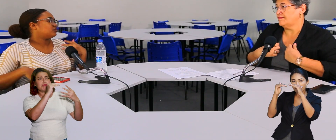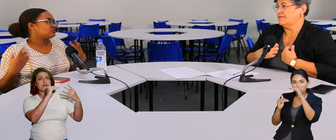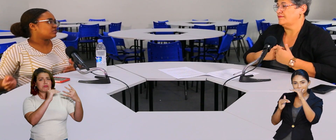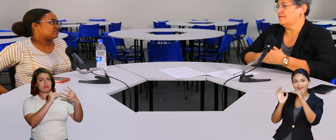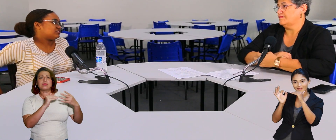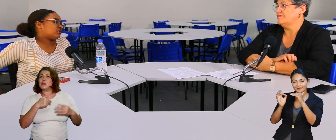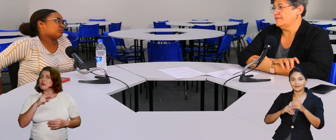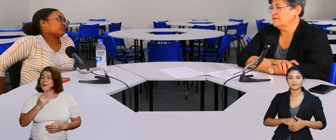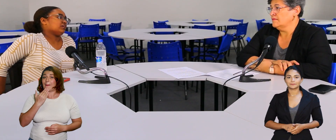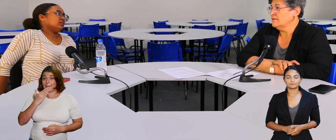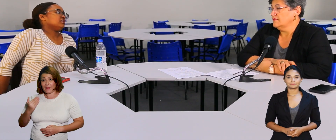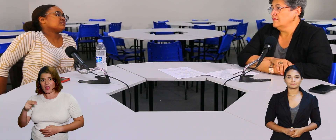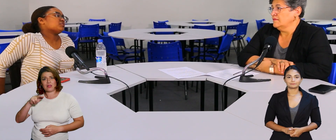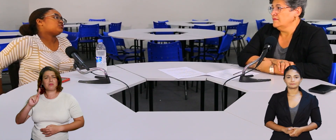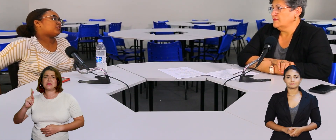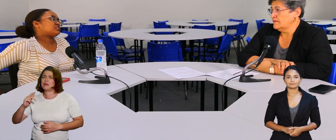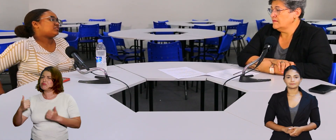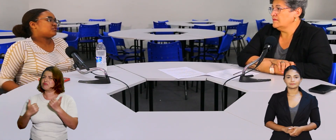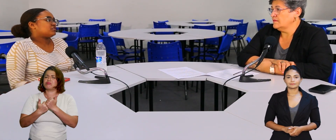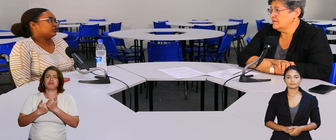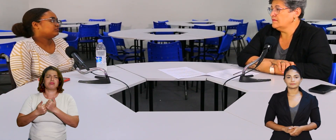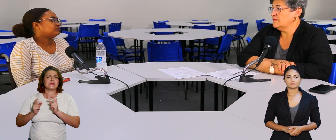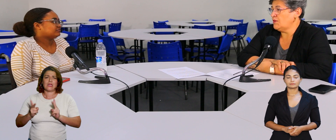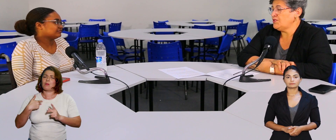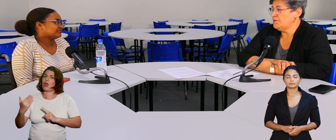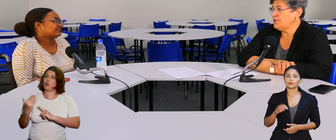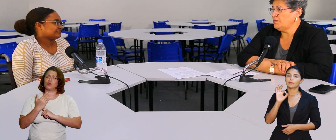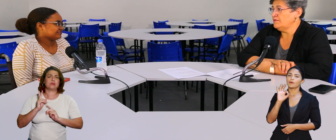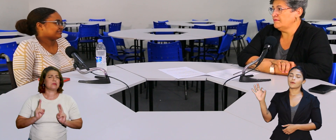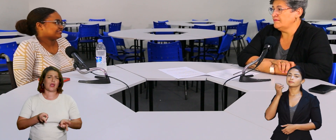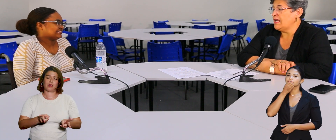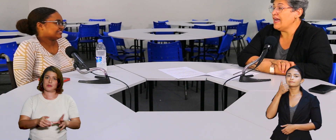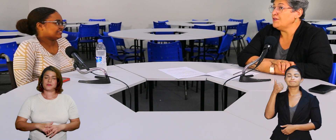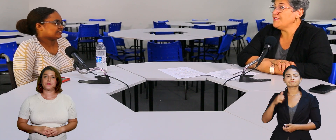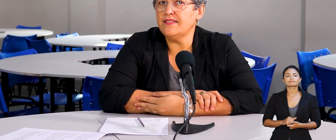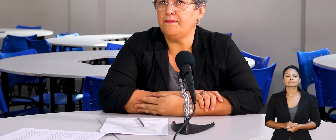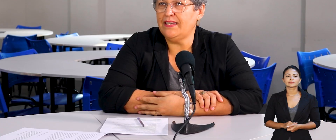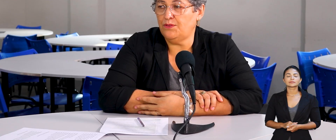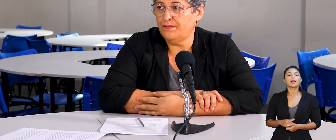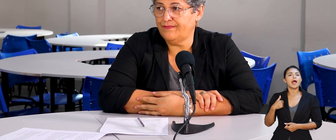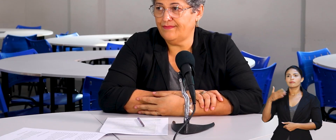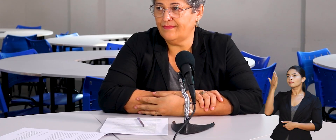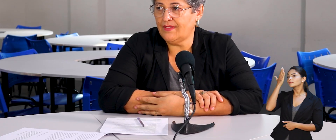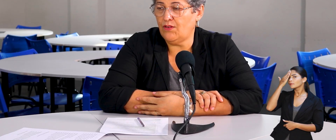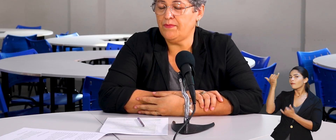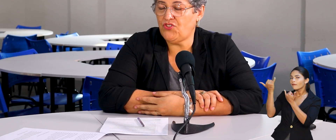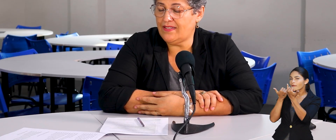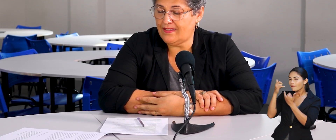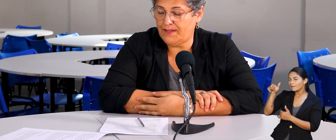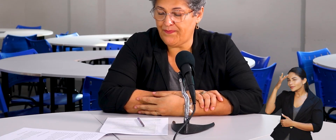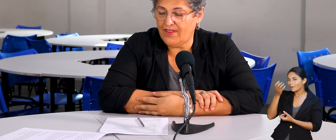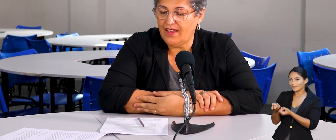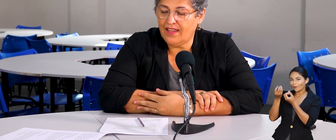também, assim, muito solícitas, né, como eu falei. Sempre disposta ali, tá me ajudando. Ótimo, que bom. Agora eu fiquei sabendo, alguém